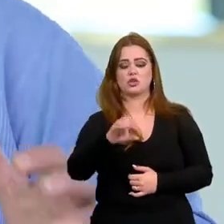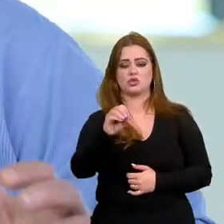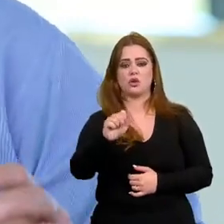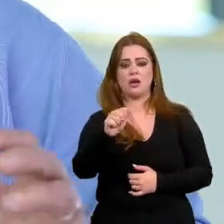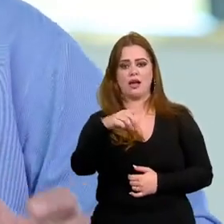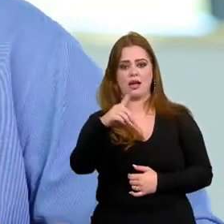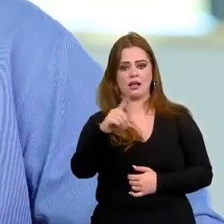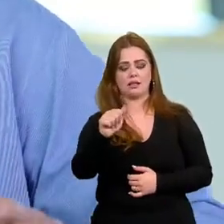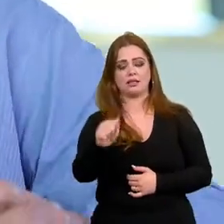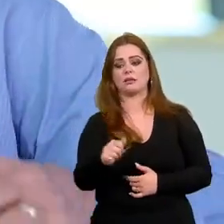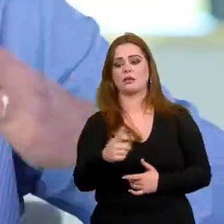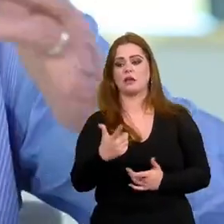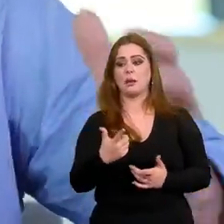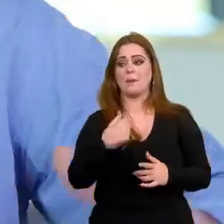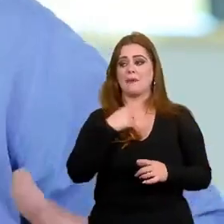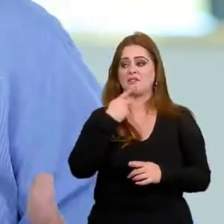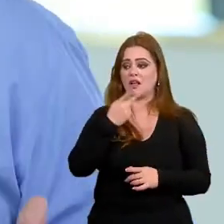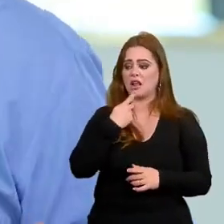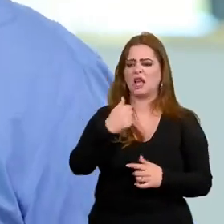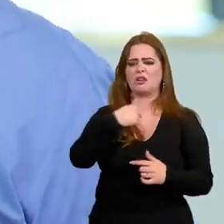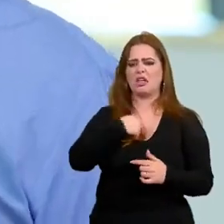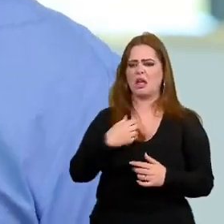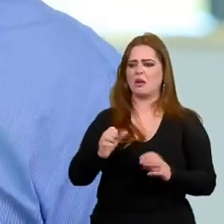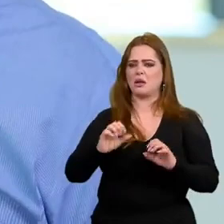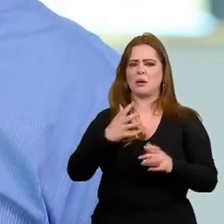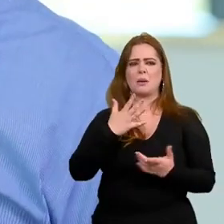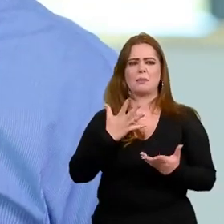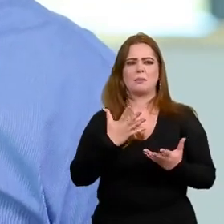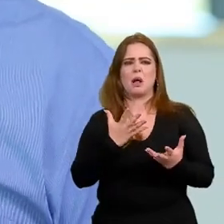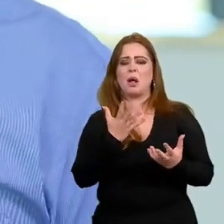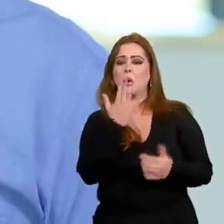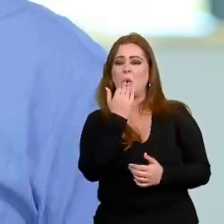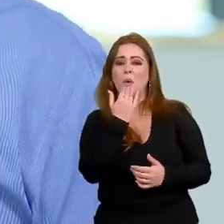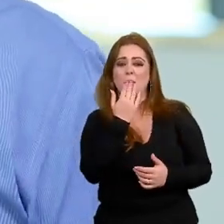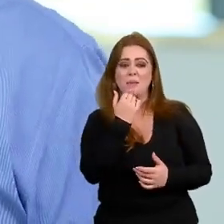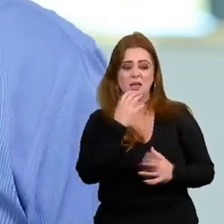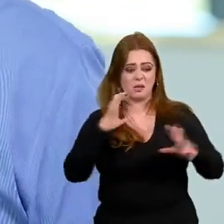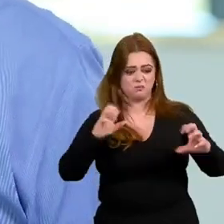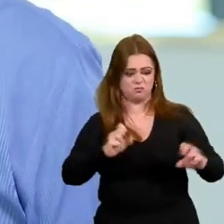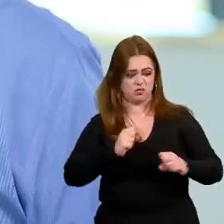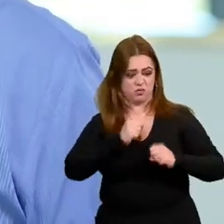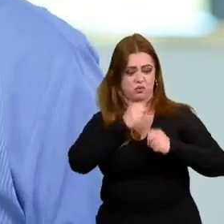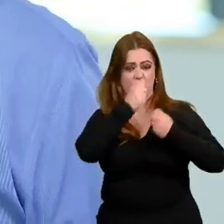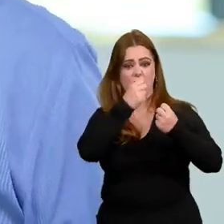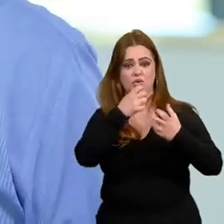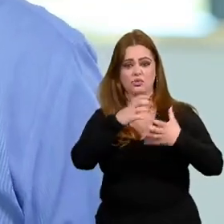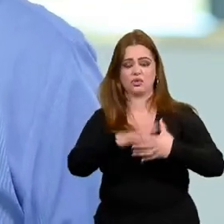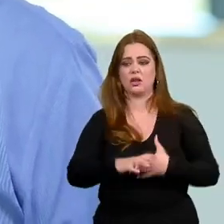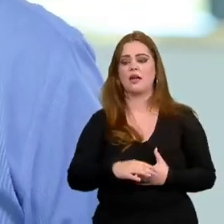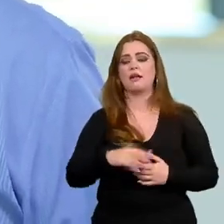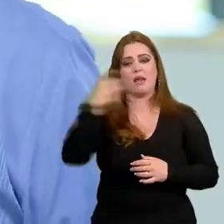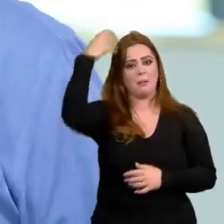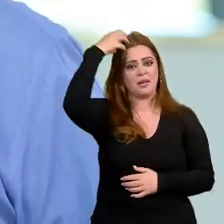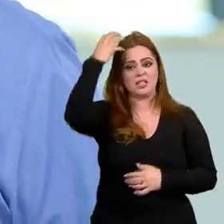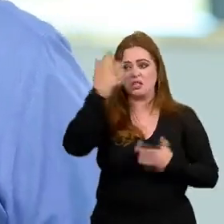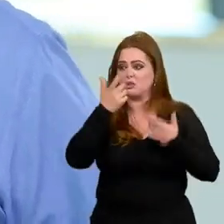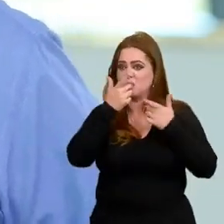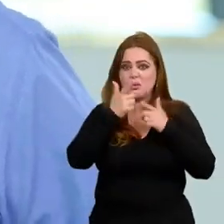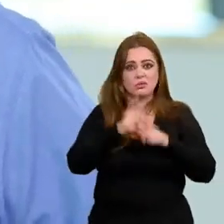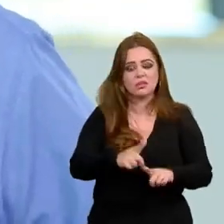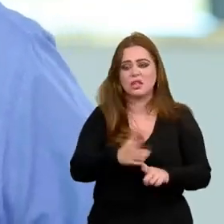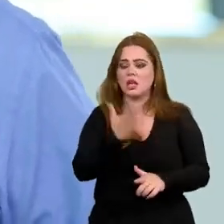acostumar, pode dar um mal-estar nela. Eu falei, que mal-estar, comer feijoada? Olha, a princesa Letícia, hoje Jainha,